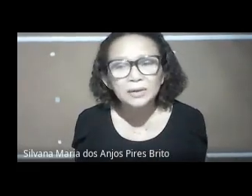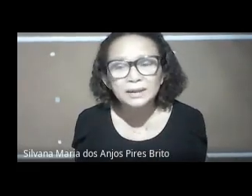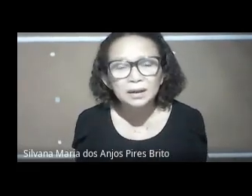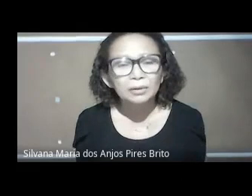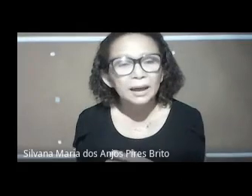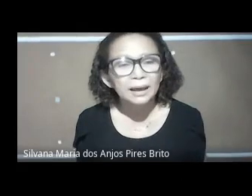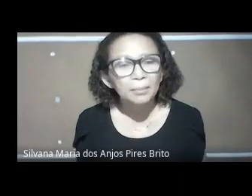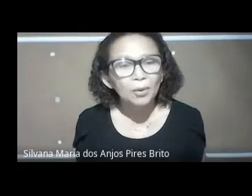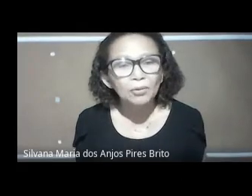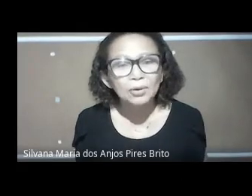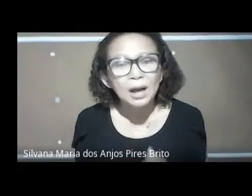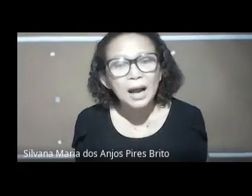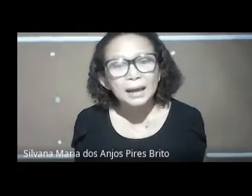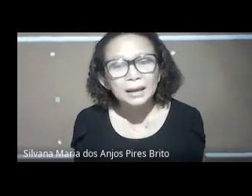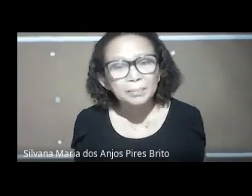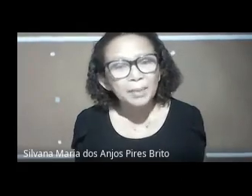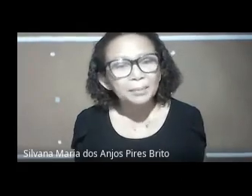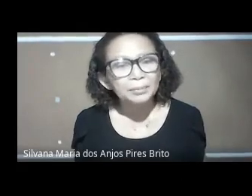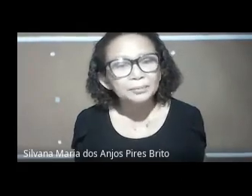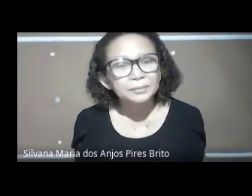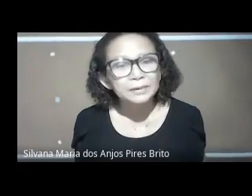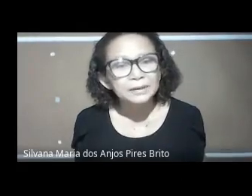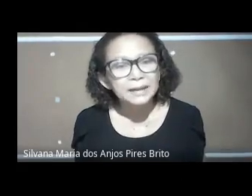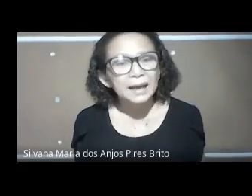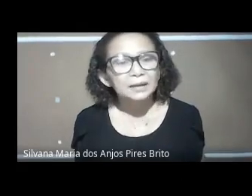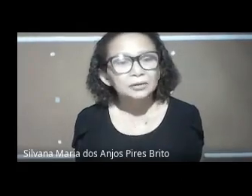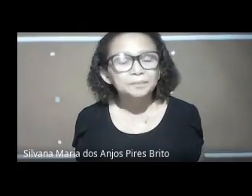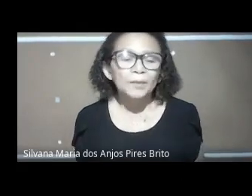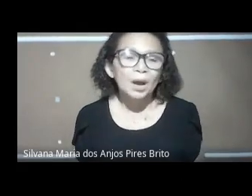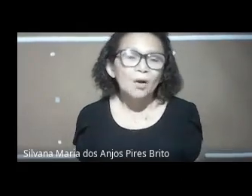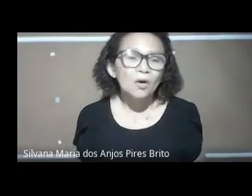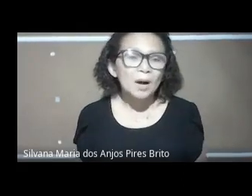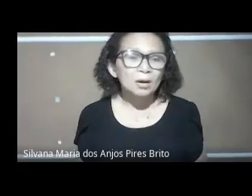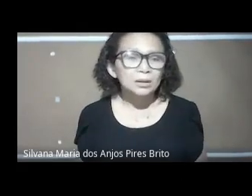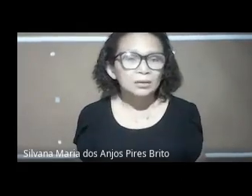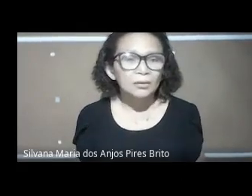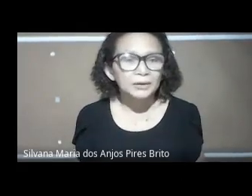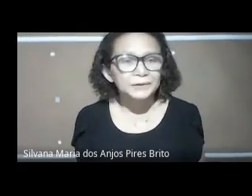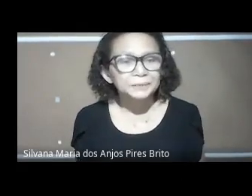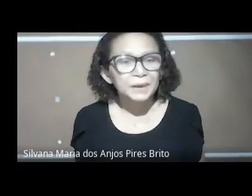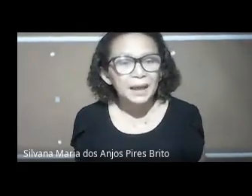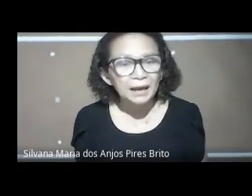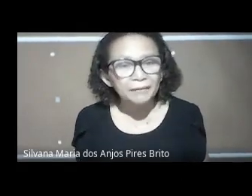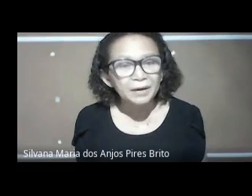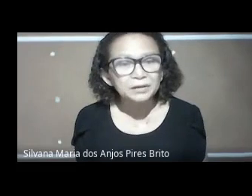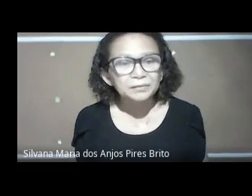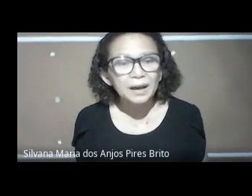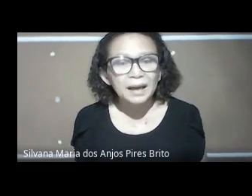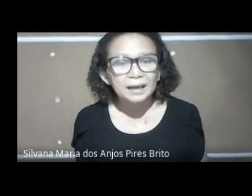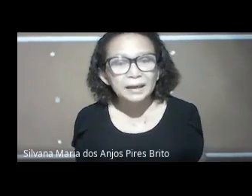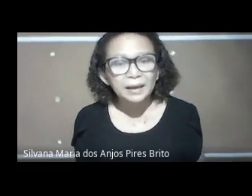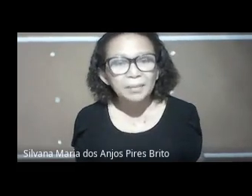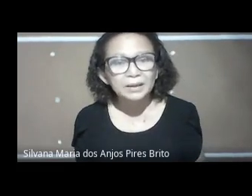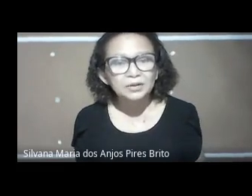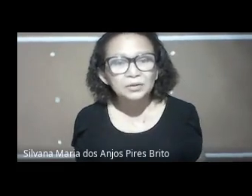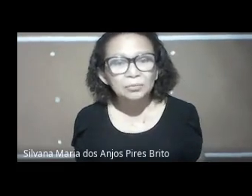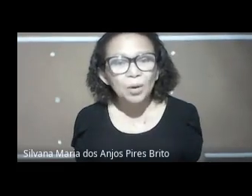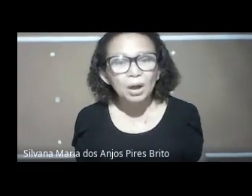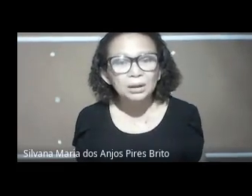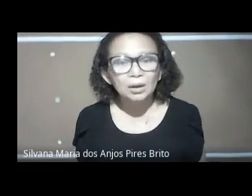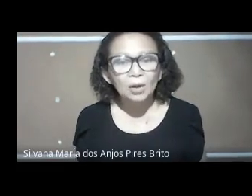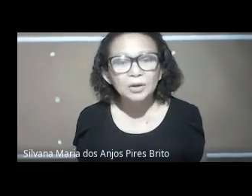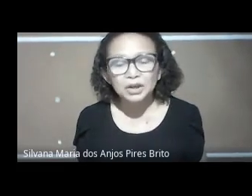aquela situação, que acabou aquele papo, certo? Uma outra coisa, evite falar em